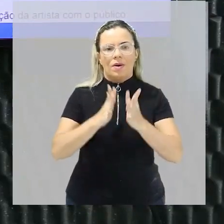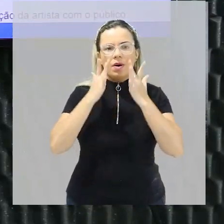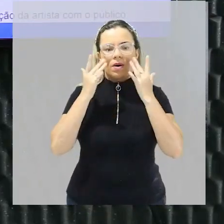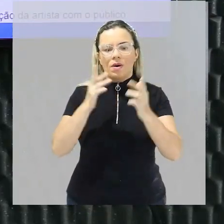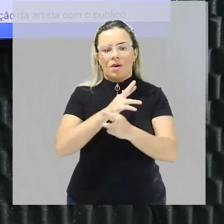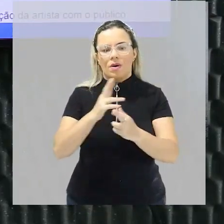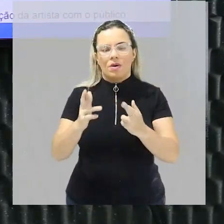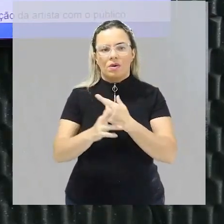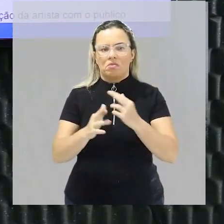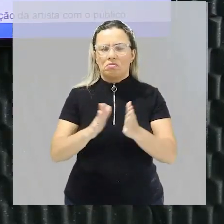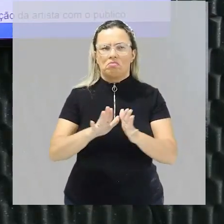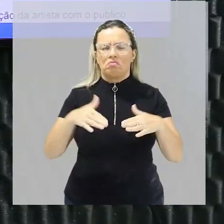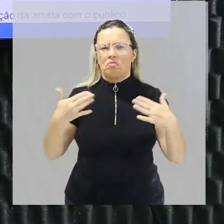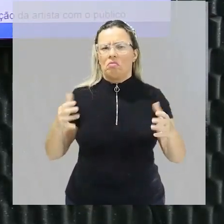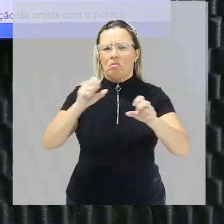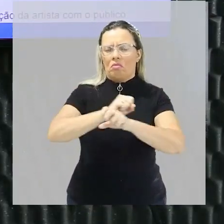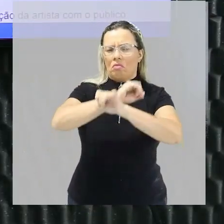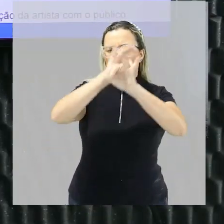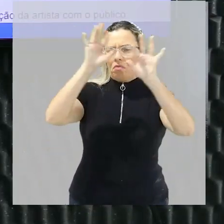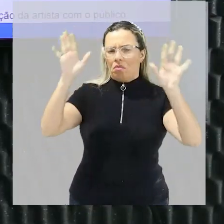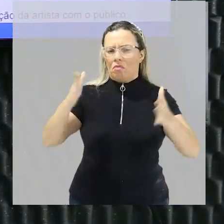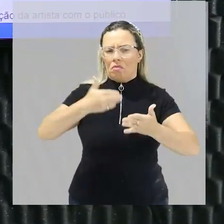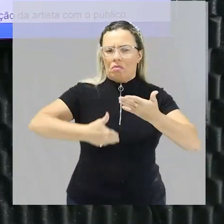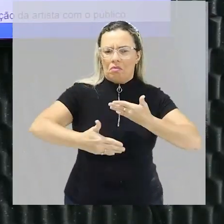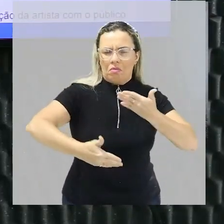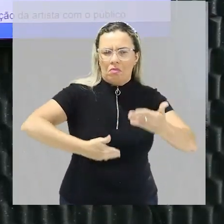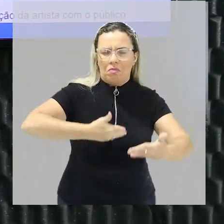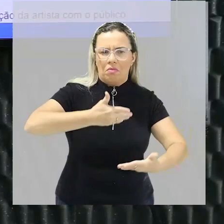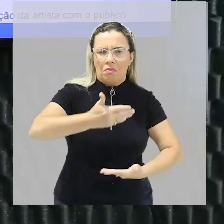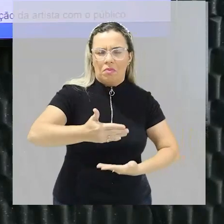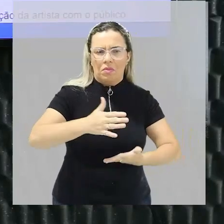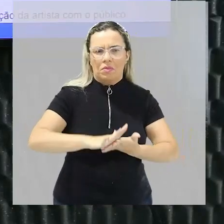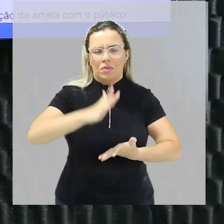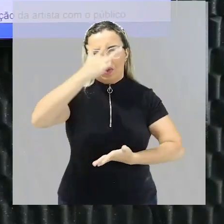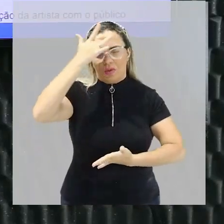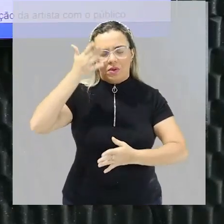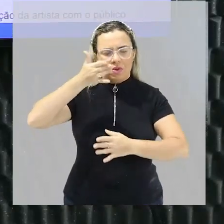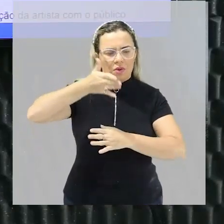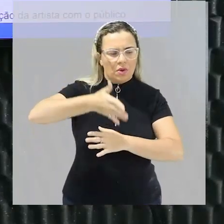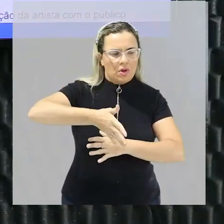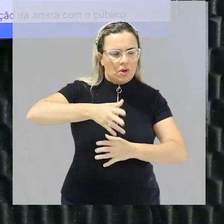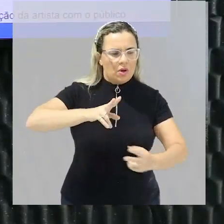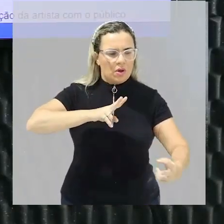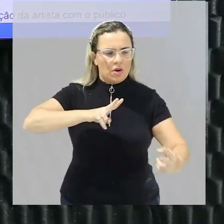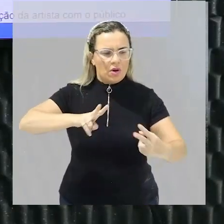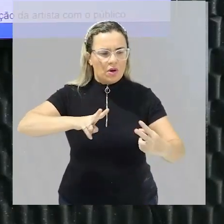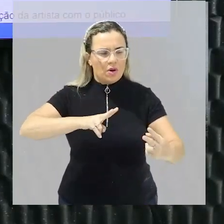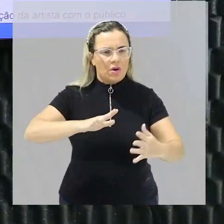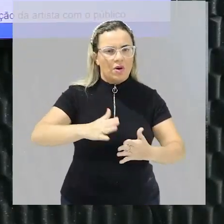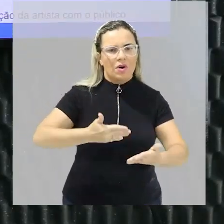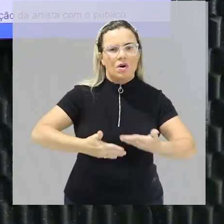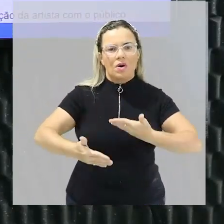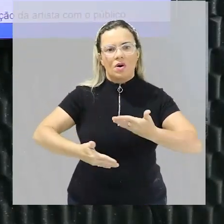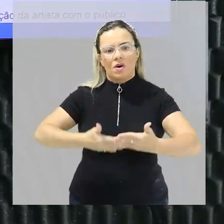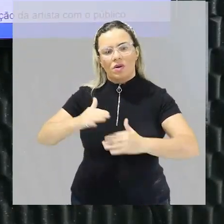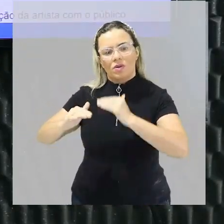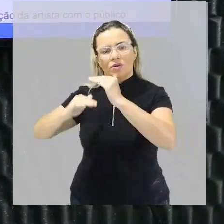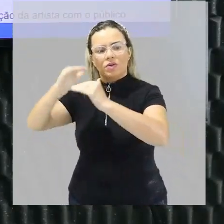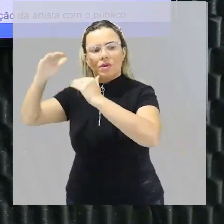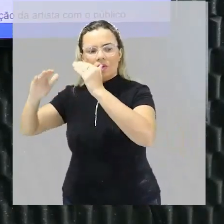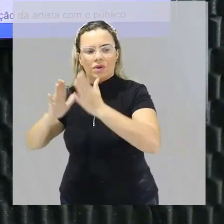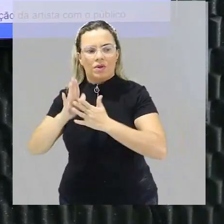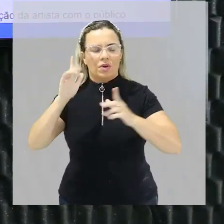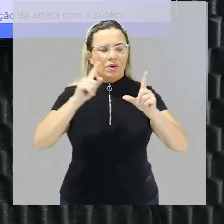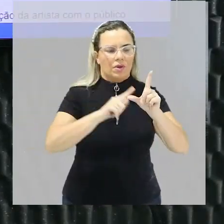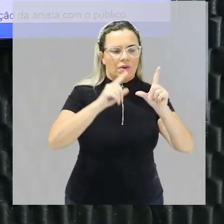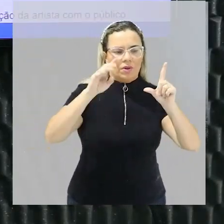claramente a participação, a colaboração do espectador dentro da obra que está sendo construída. A letra